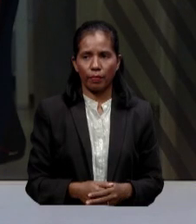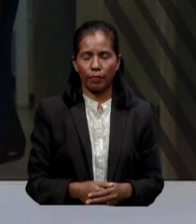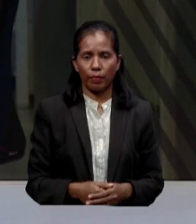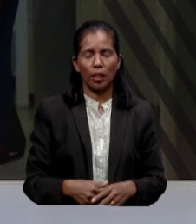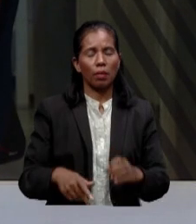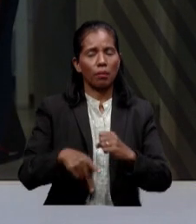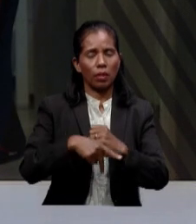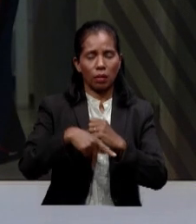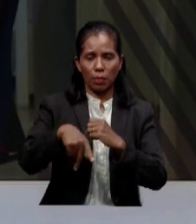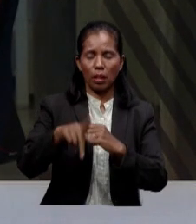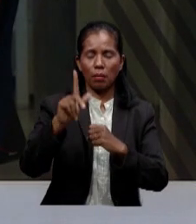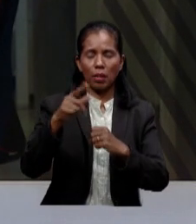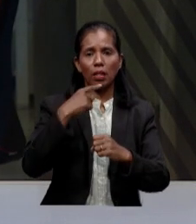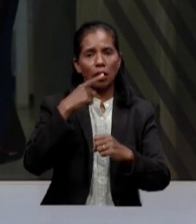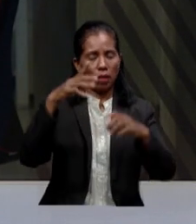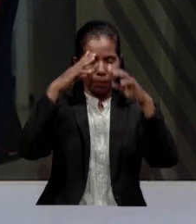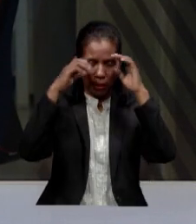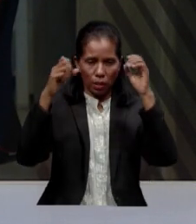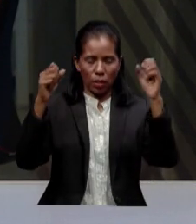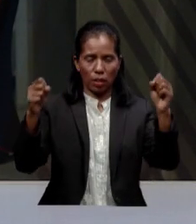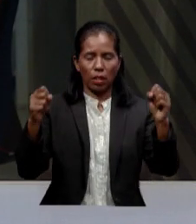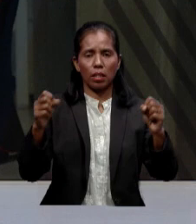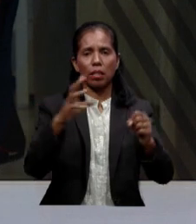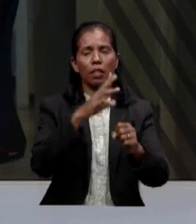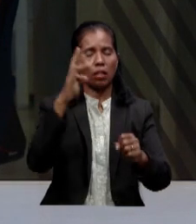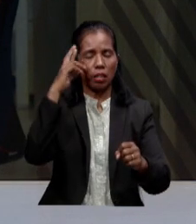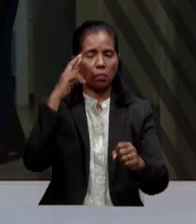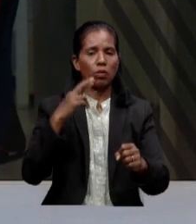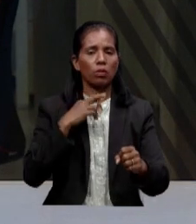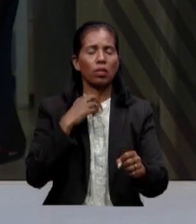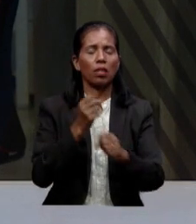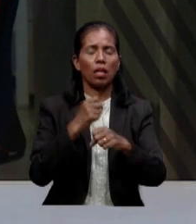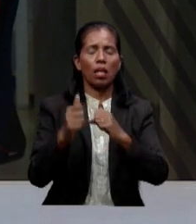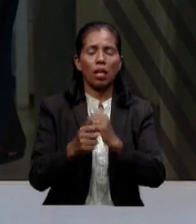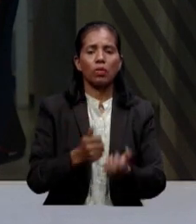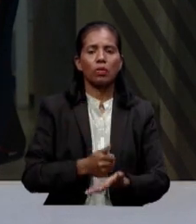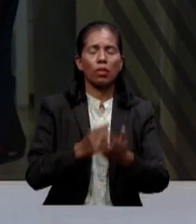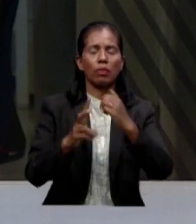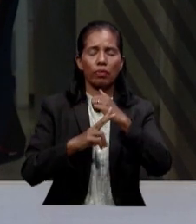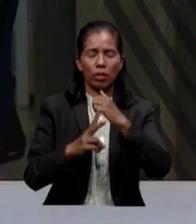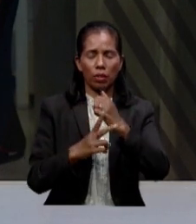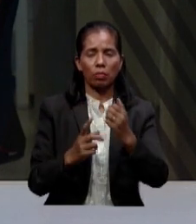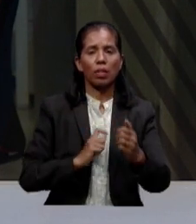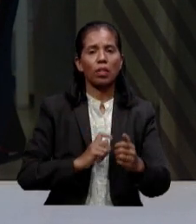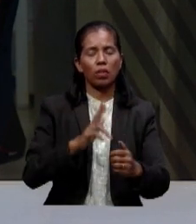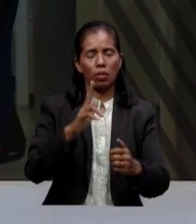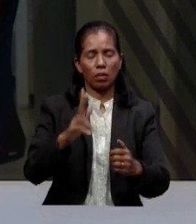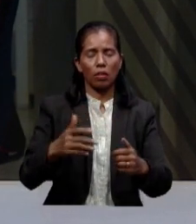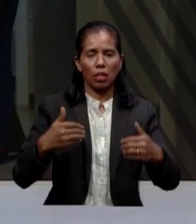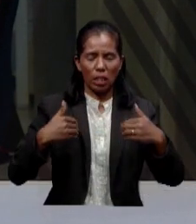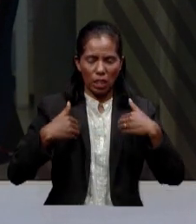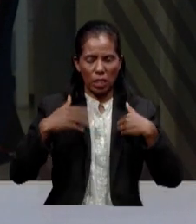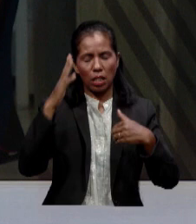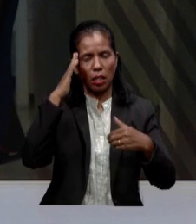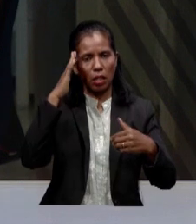Bancada PLP considera Presidente da República, Nia Ação, ba vítima incêndio Tassitolu, desconfia e a intenção